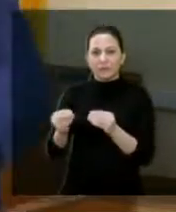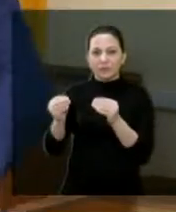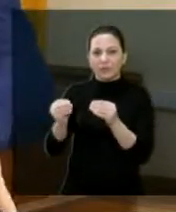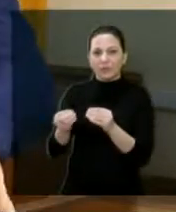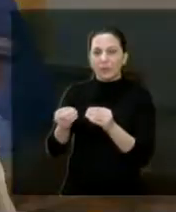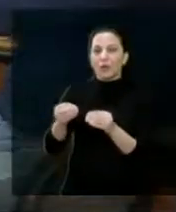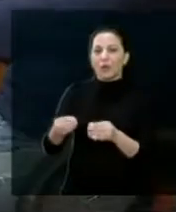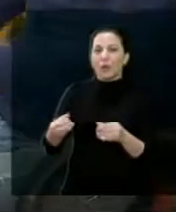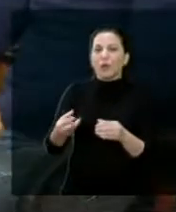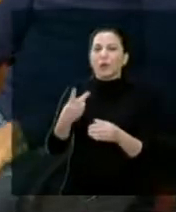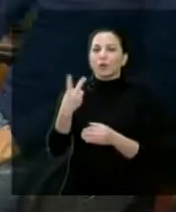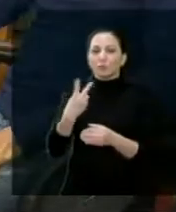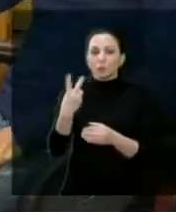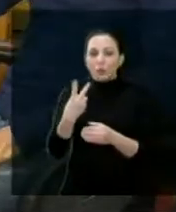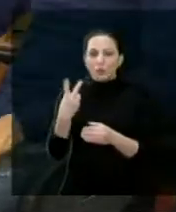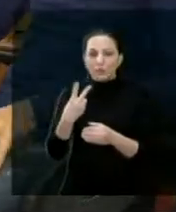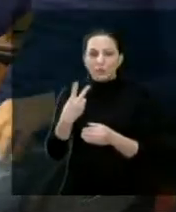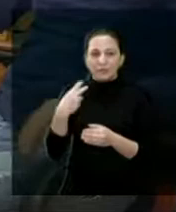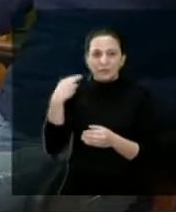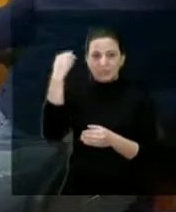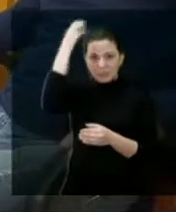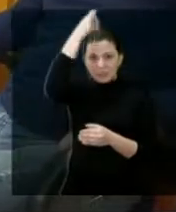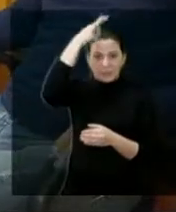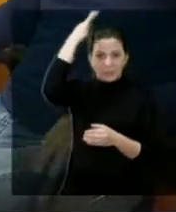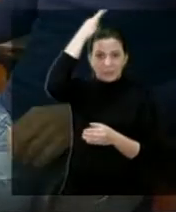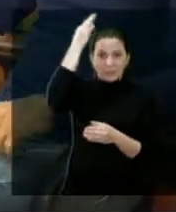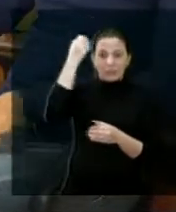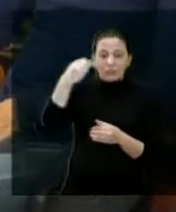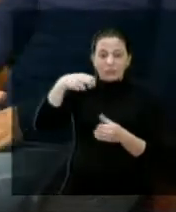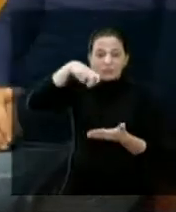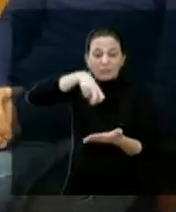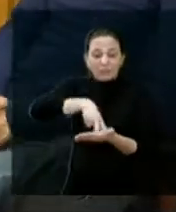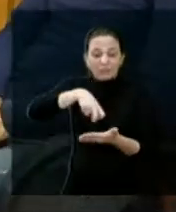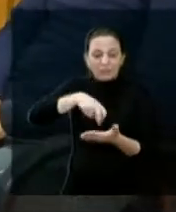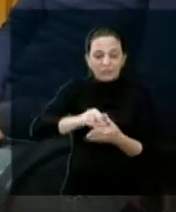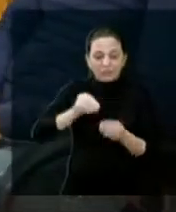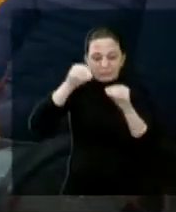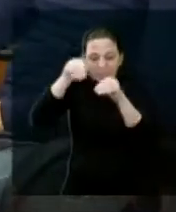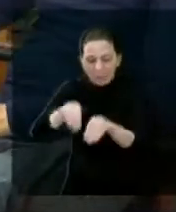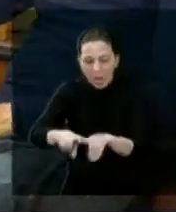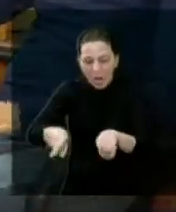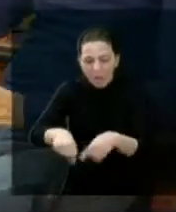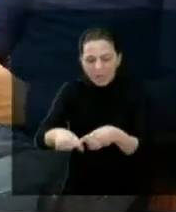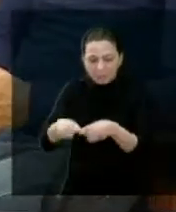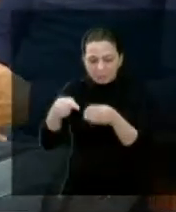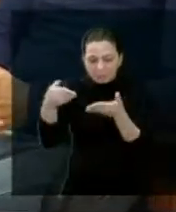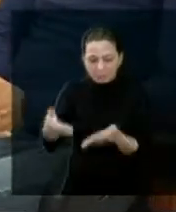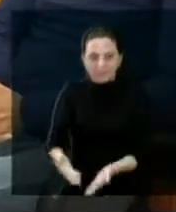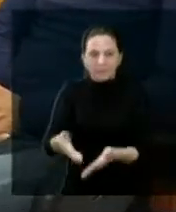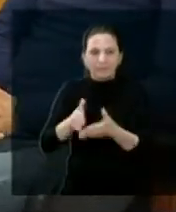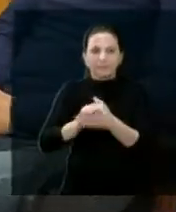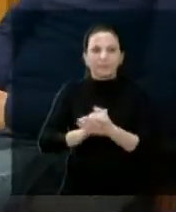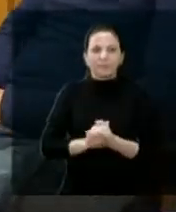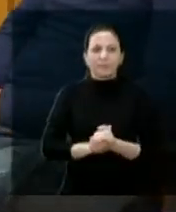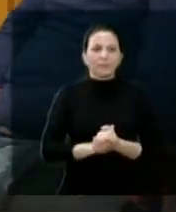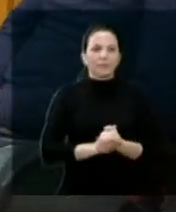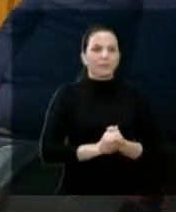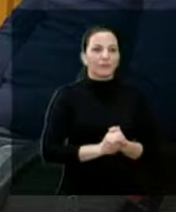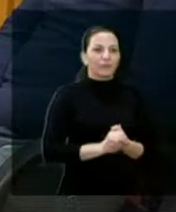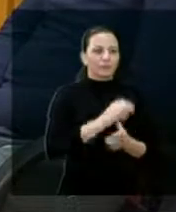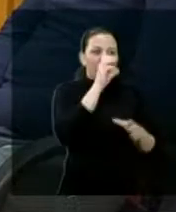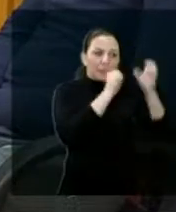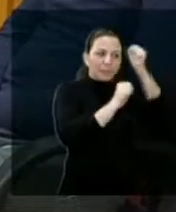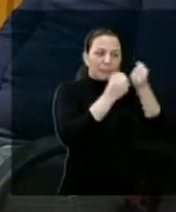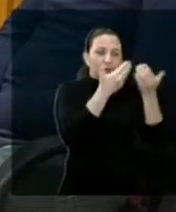banheiro, de ponta cabeça. Então deixei de castigo aí o peixe. Então ele era fantástico. Entende? E lá você aprendeu muito